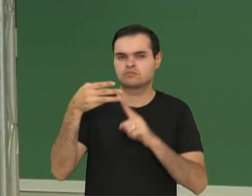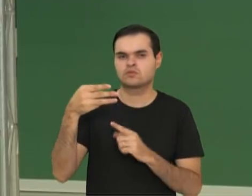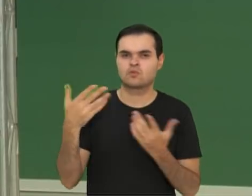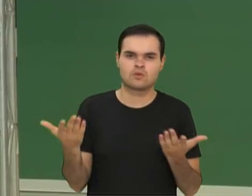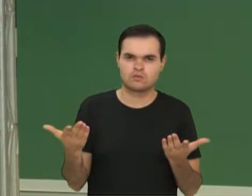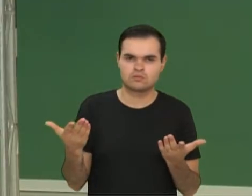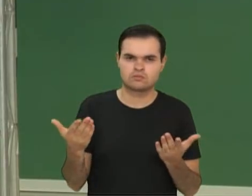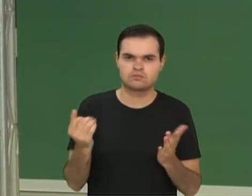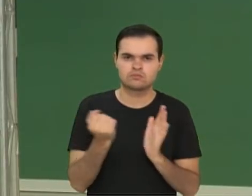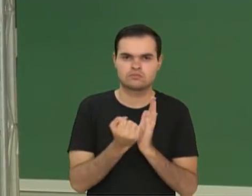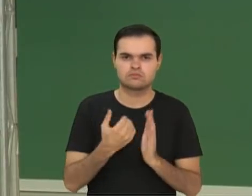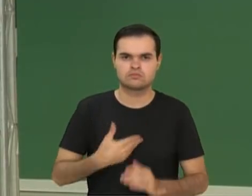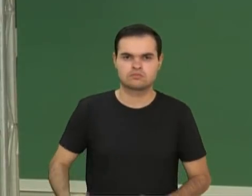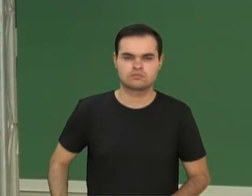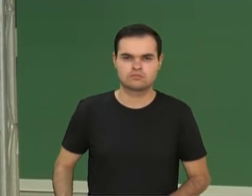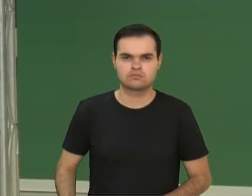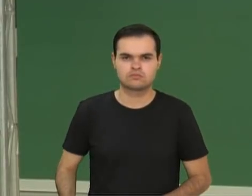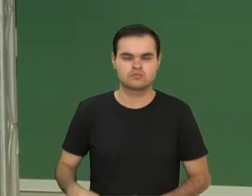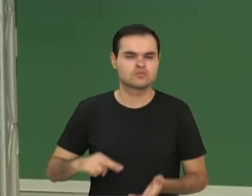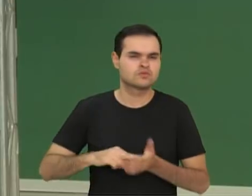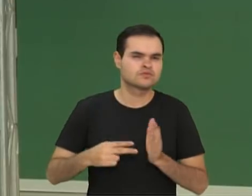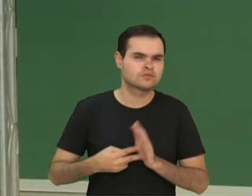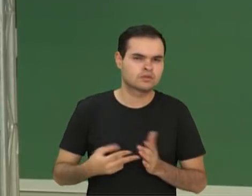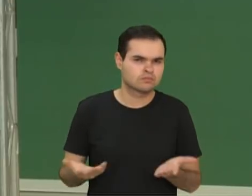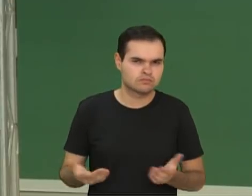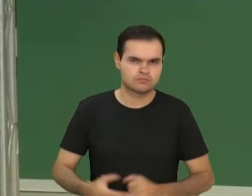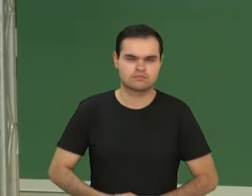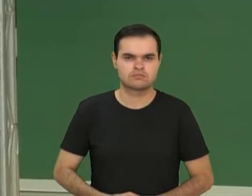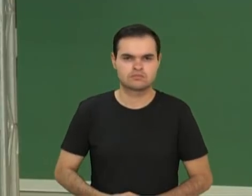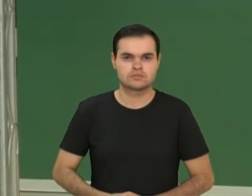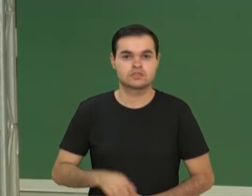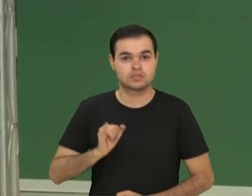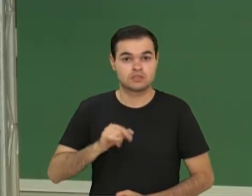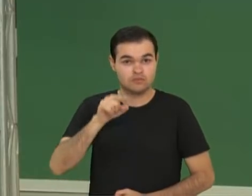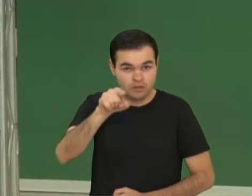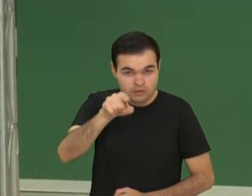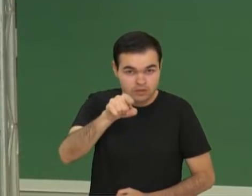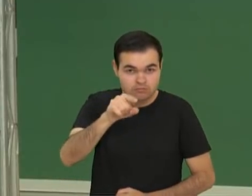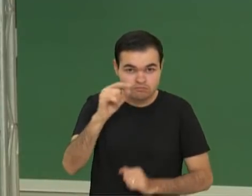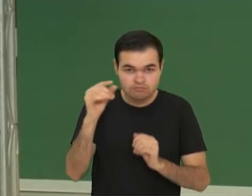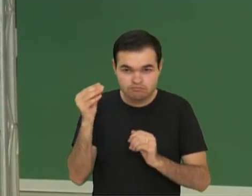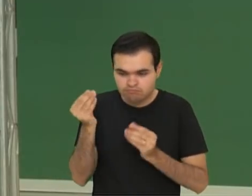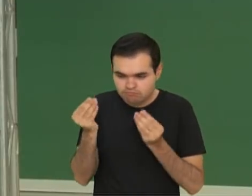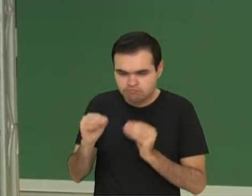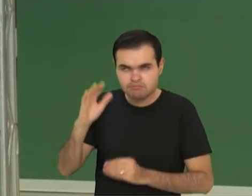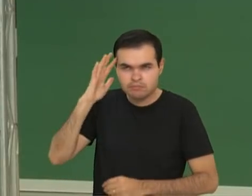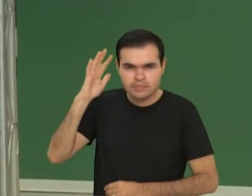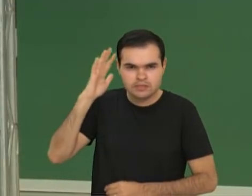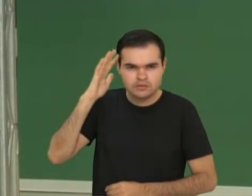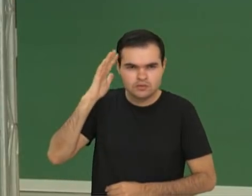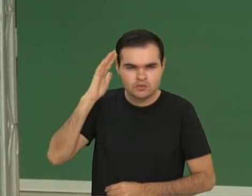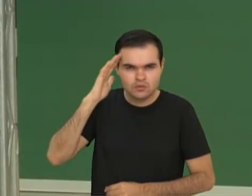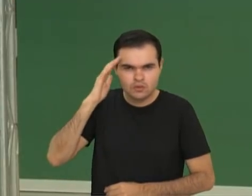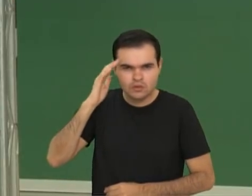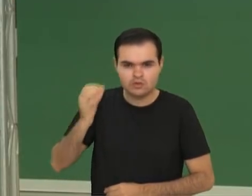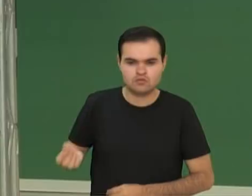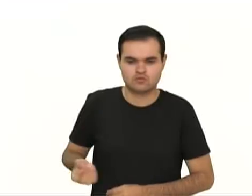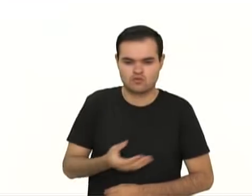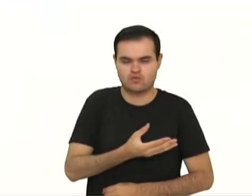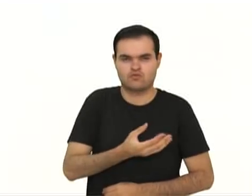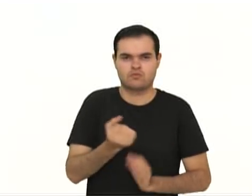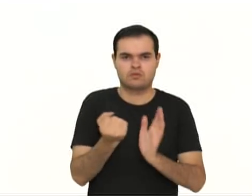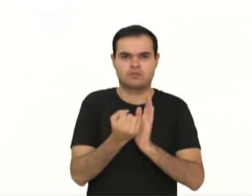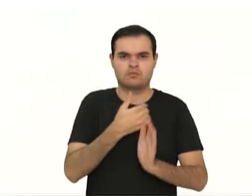alternativa é patrimônio público? Qual o significado? Se você marcou, pensou que o novo